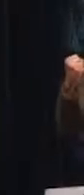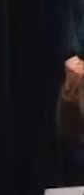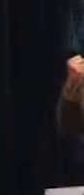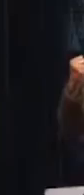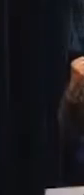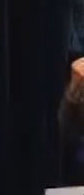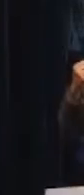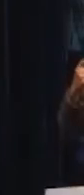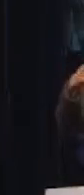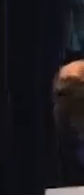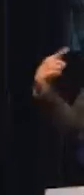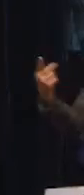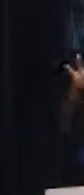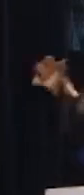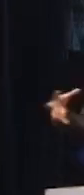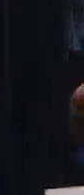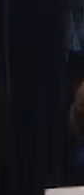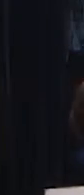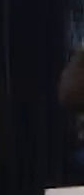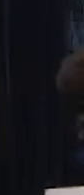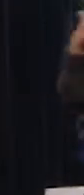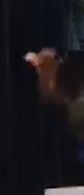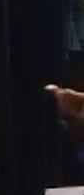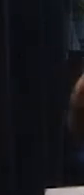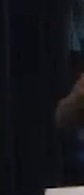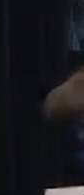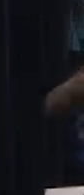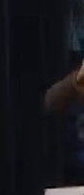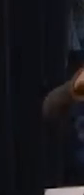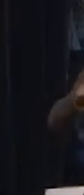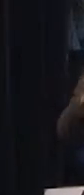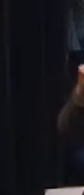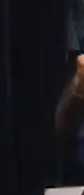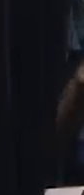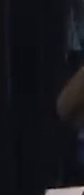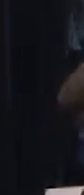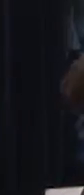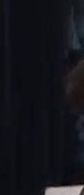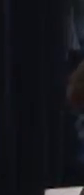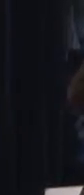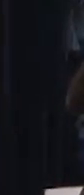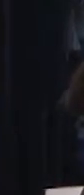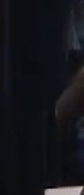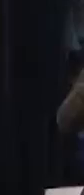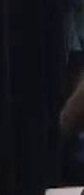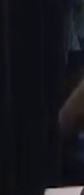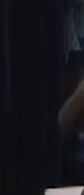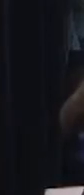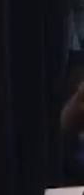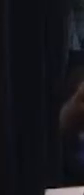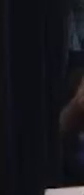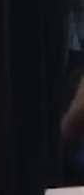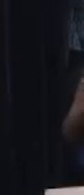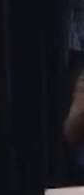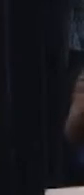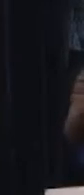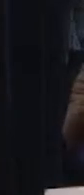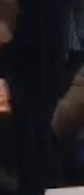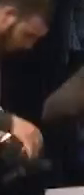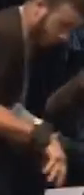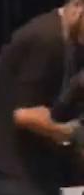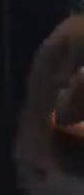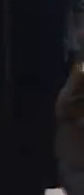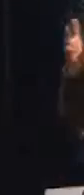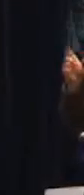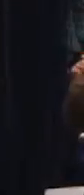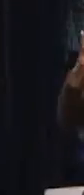advocacia. Nossa entidade saiu hoje daqui mais forte. Um presidente de subseção chega à sua subseção mais